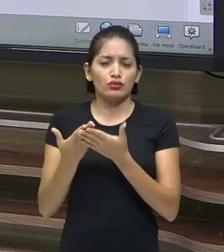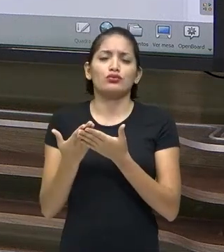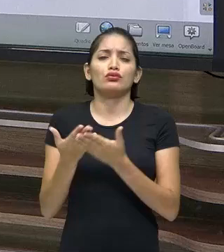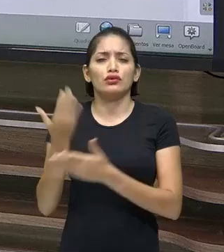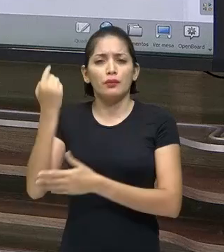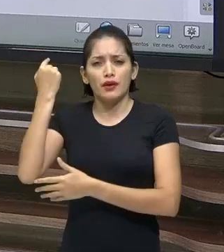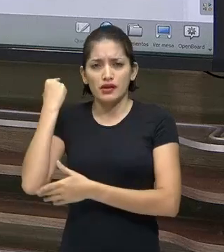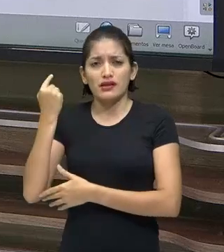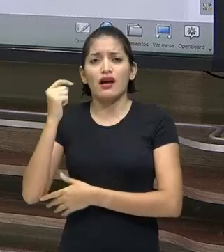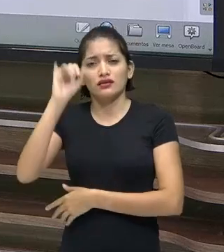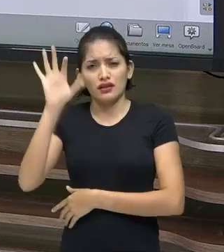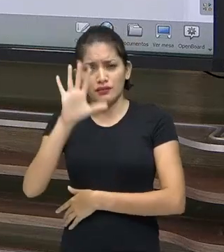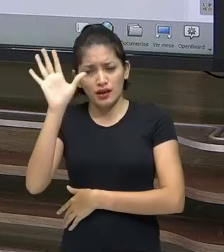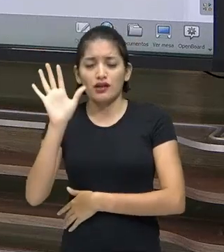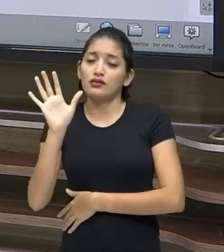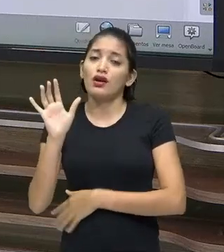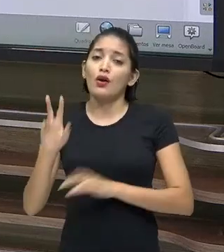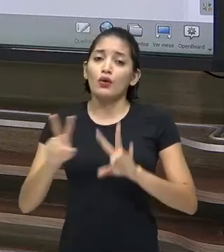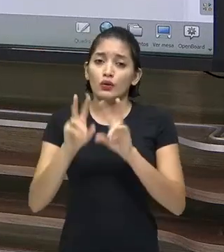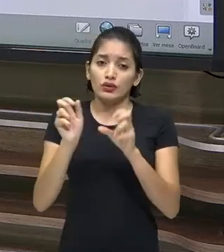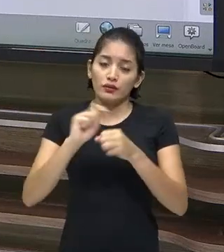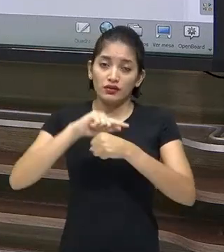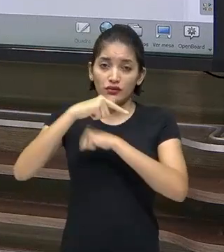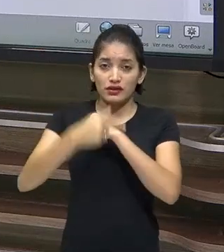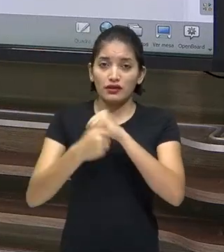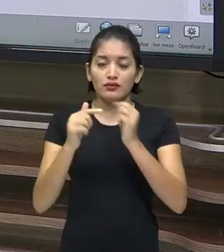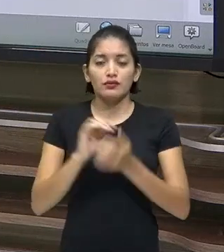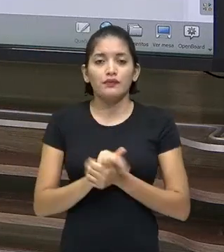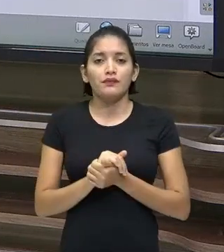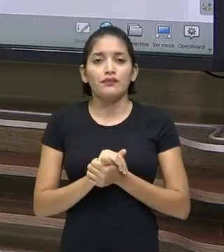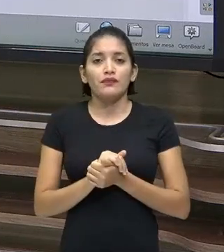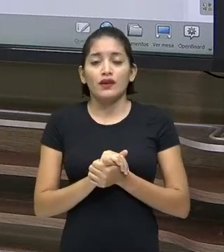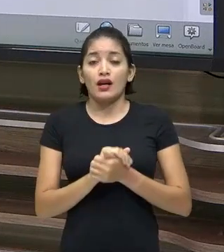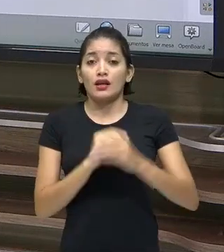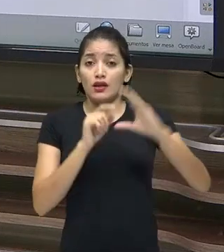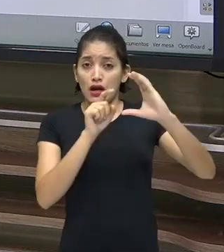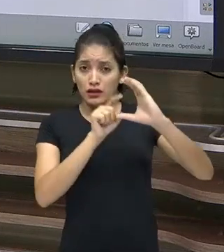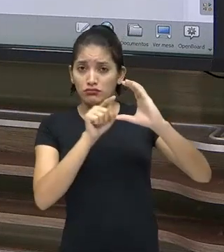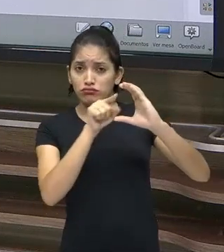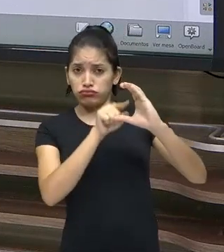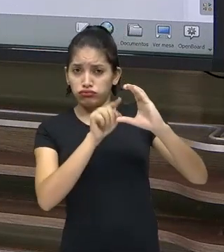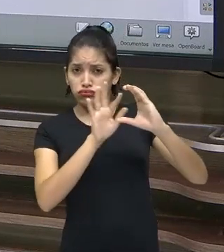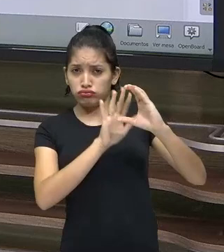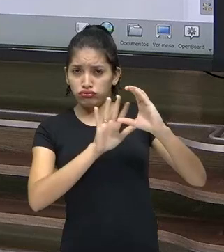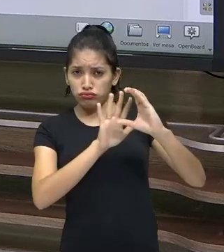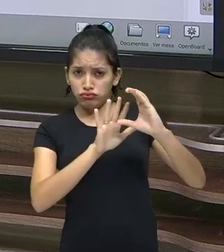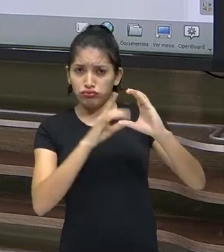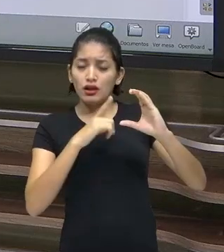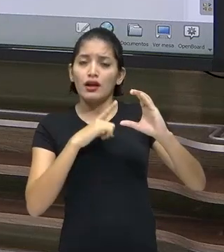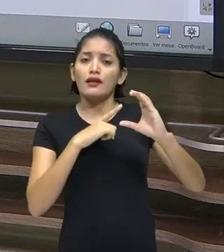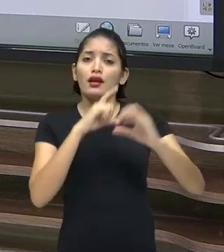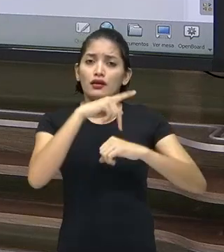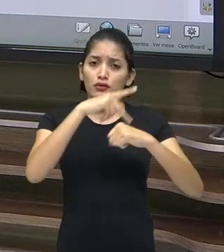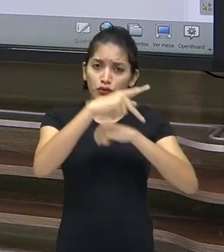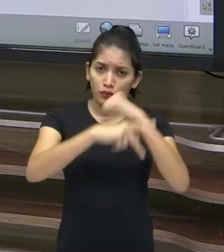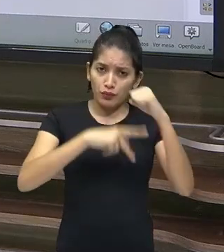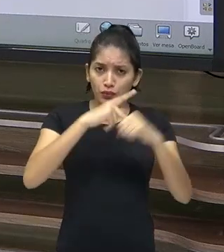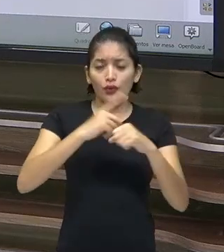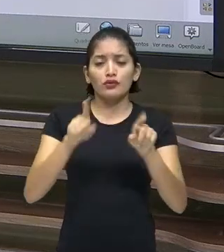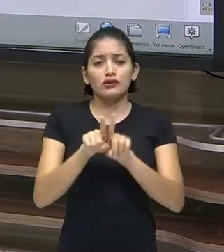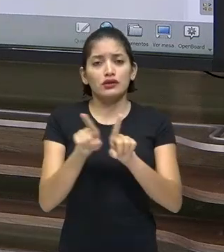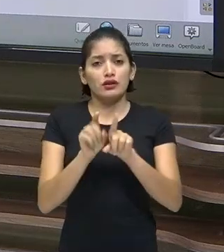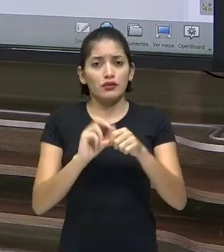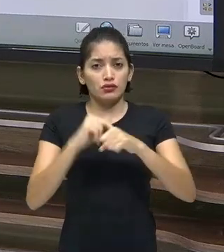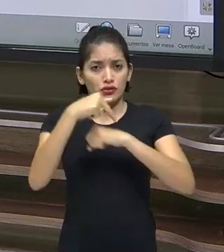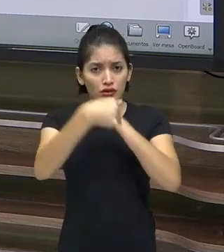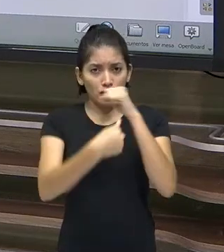imagem, da nossa última aula aí sobre os átomos. Então, aquela região central, onde ficam os prótons e os